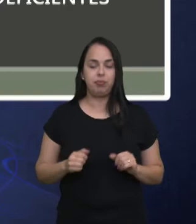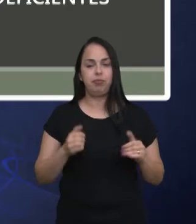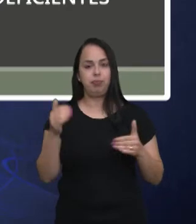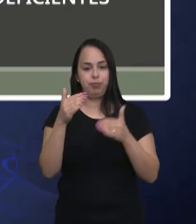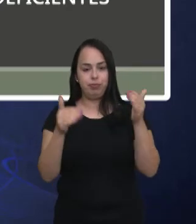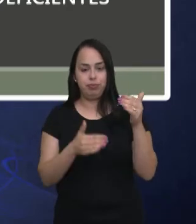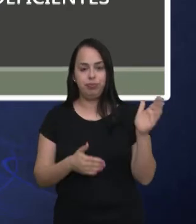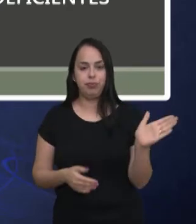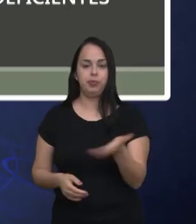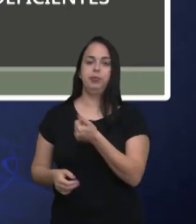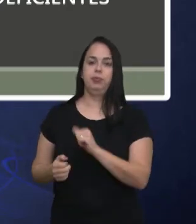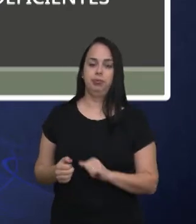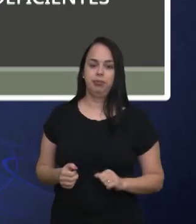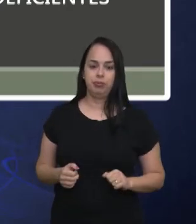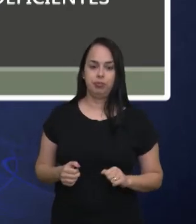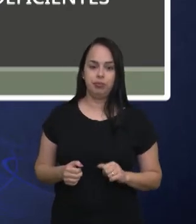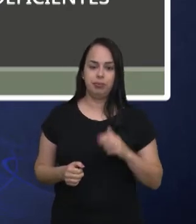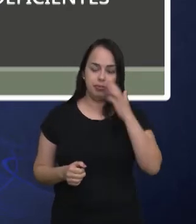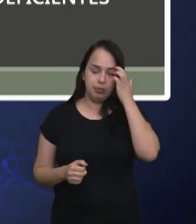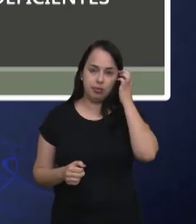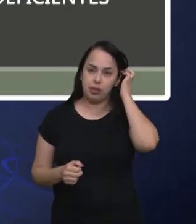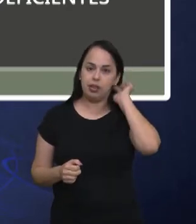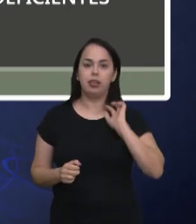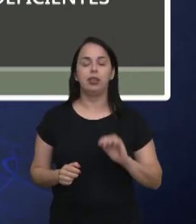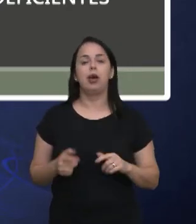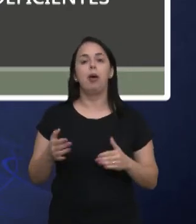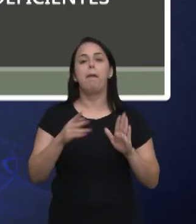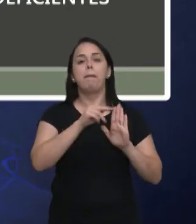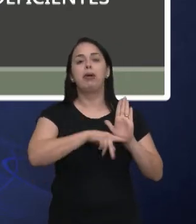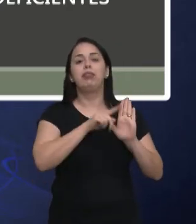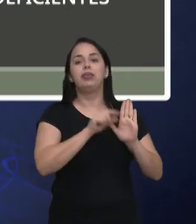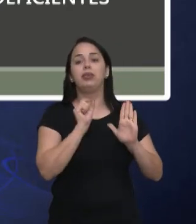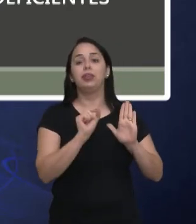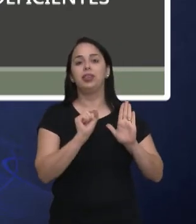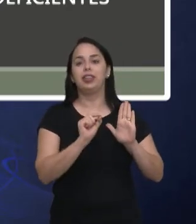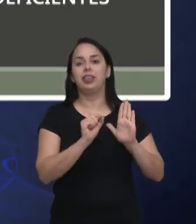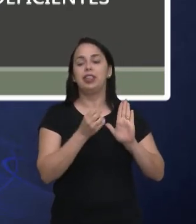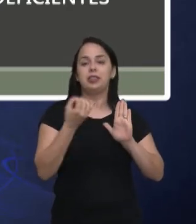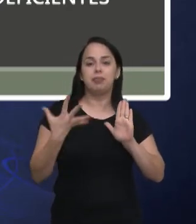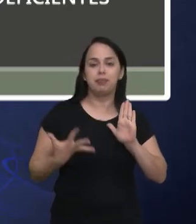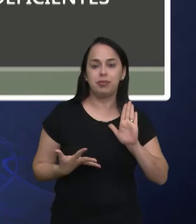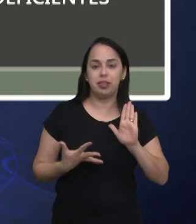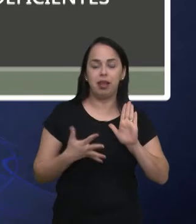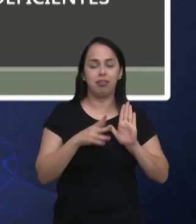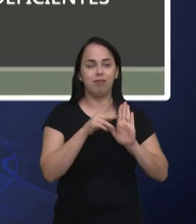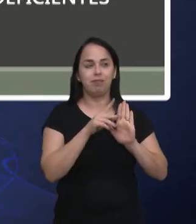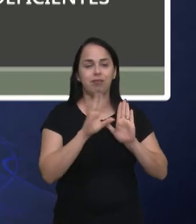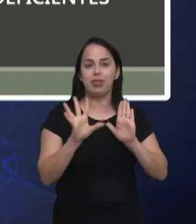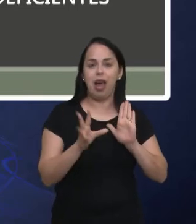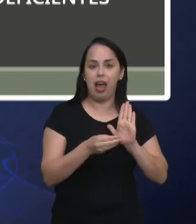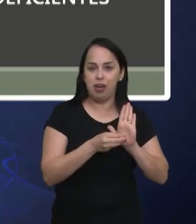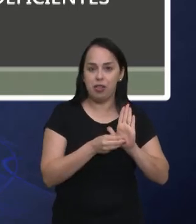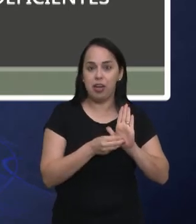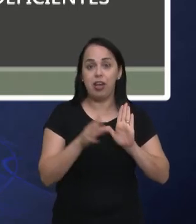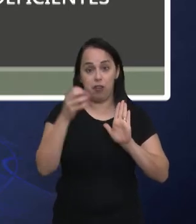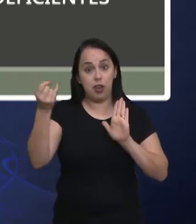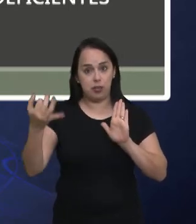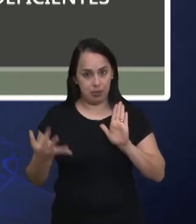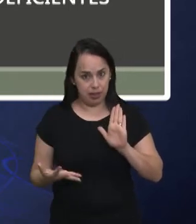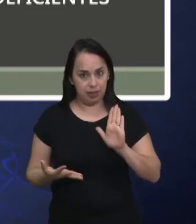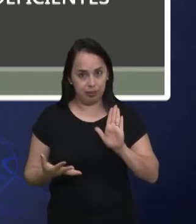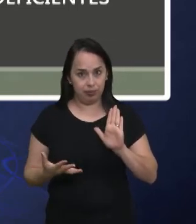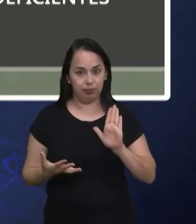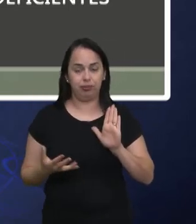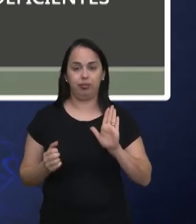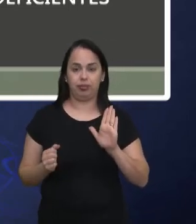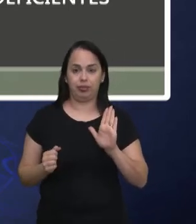passar, por favor? O projeto permite prédio, aliás, não é o projeto, é a emenda que eu vou explicar lá depois,